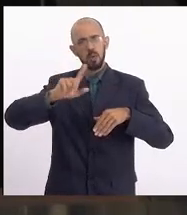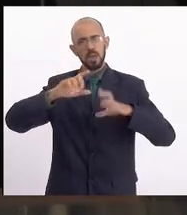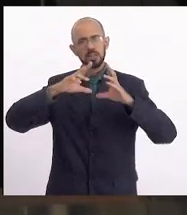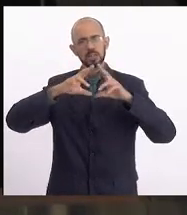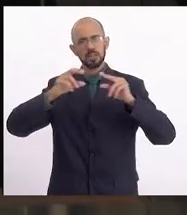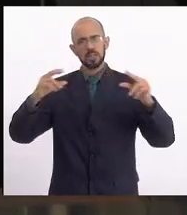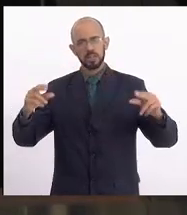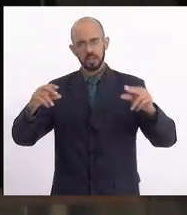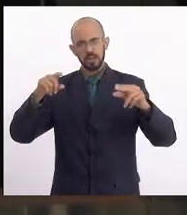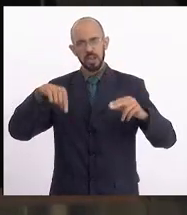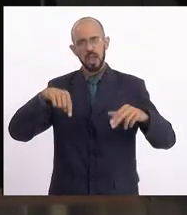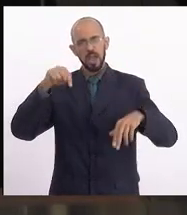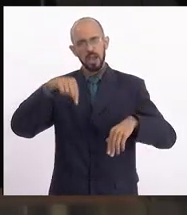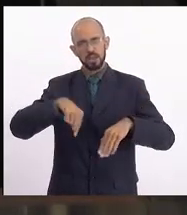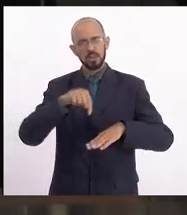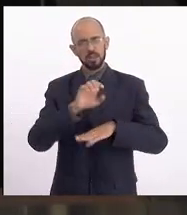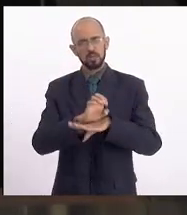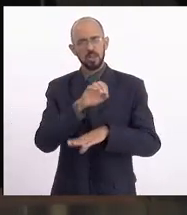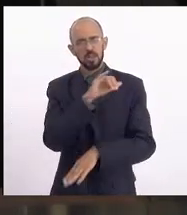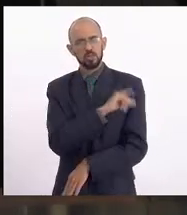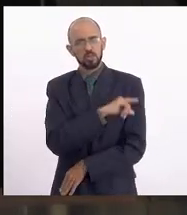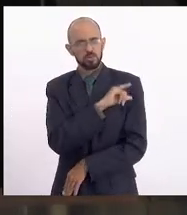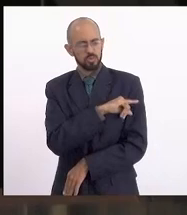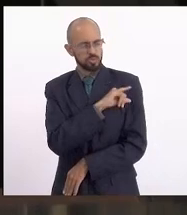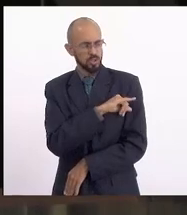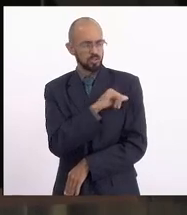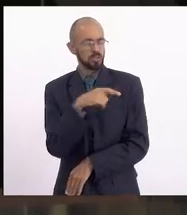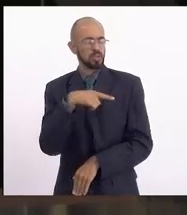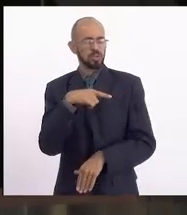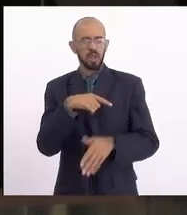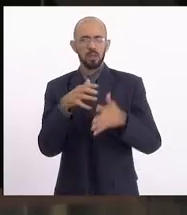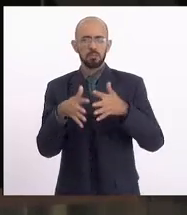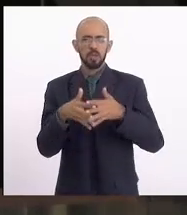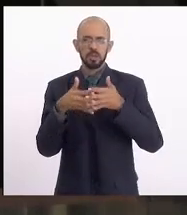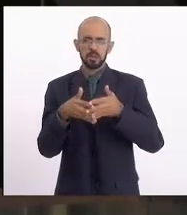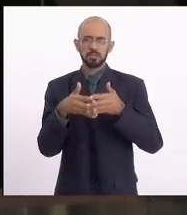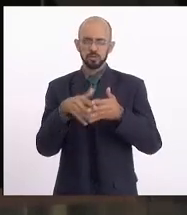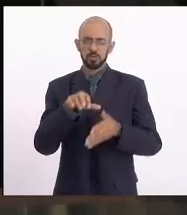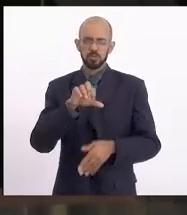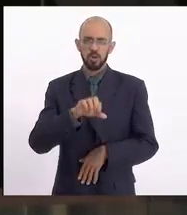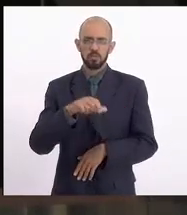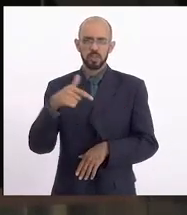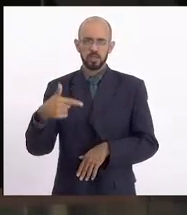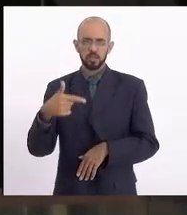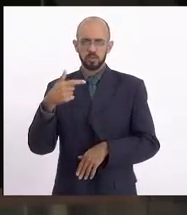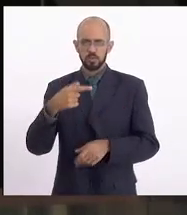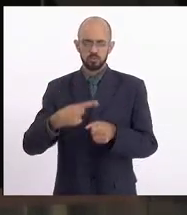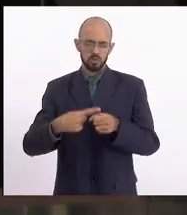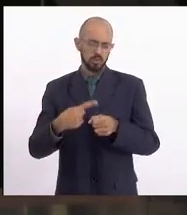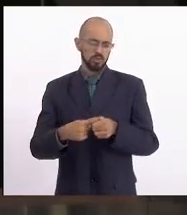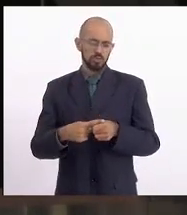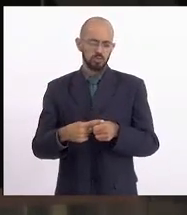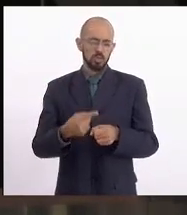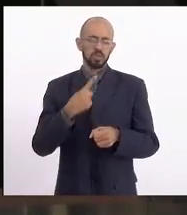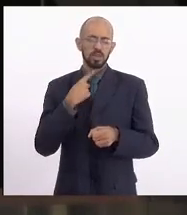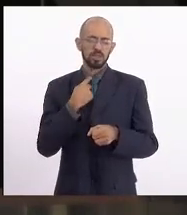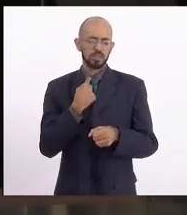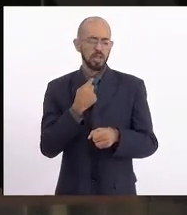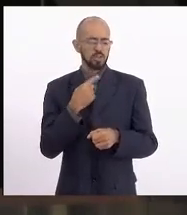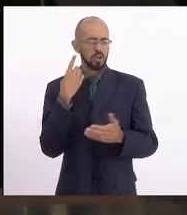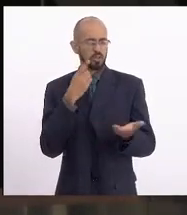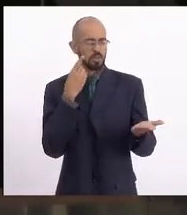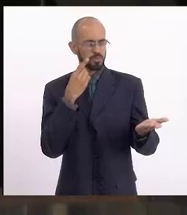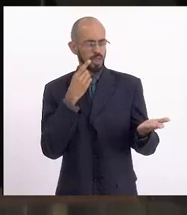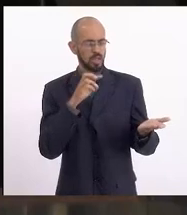estado do Rio de Janeiro, ainda bem para o estado do Rio de Janeiro, que tem Petrópolis como um dos seus 92 municípios. Eu desejo ao Rubinho, e falo assim, porque